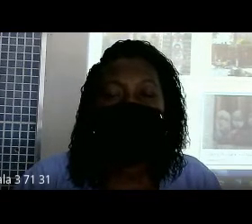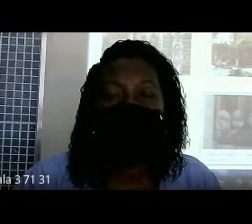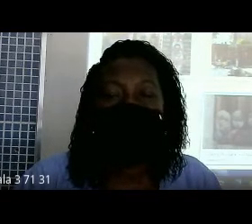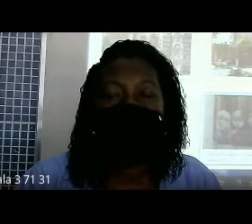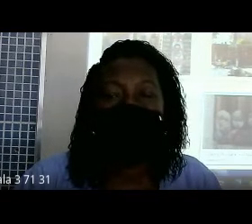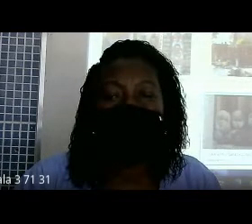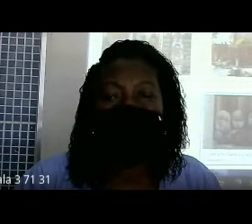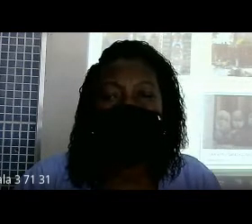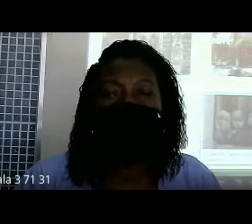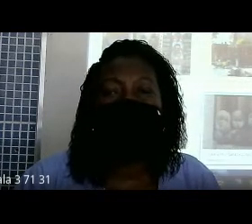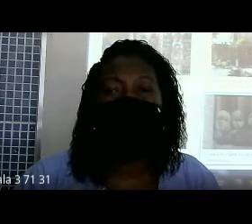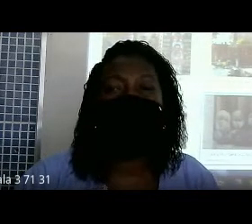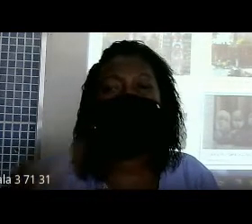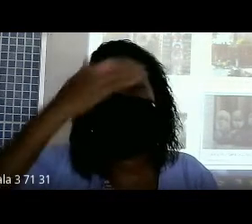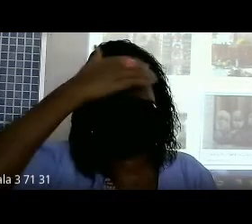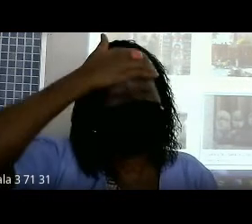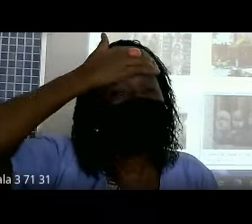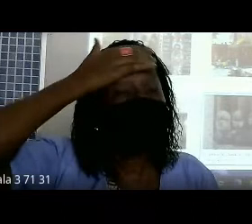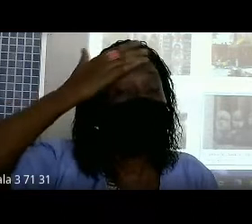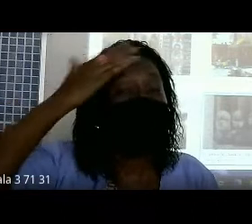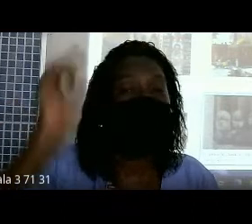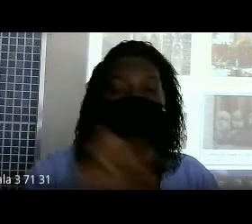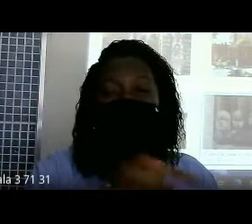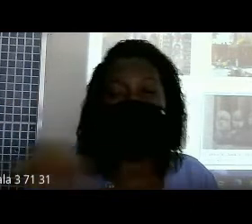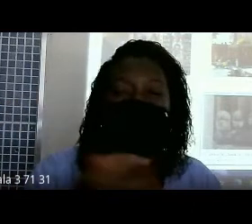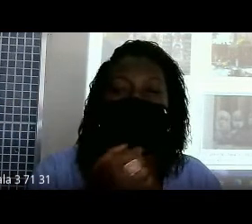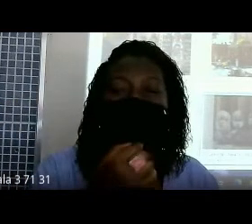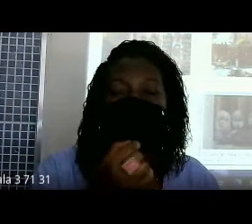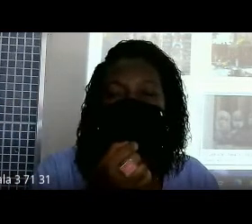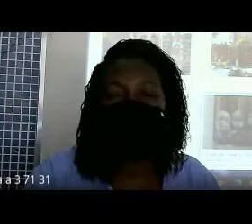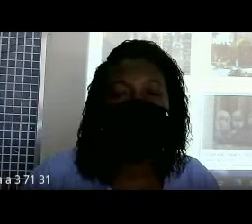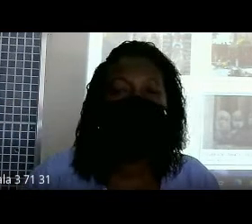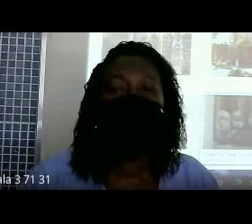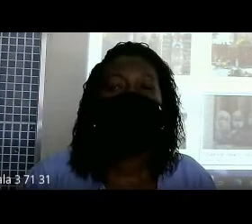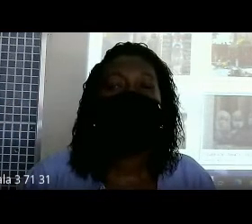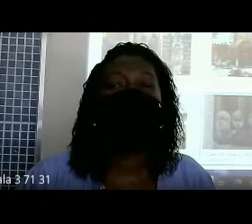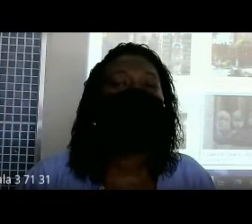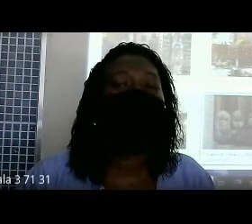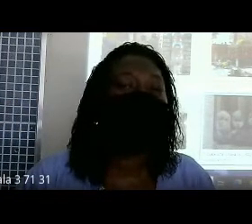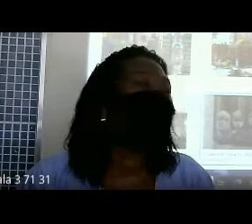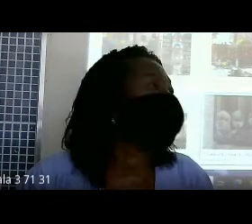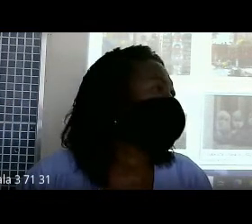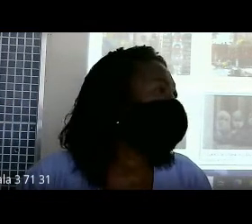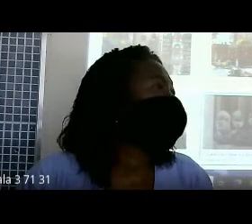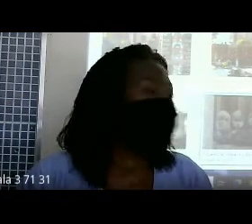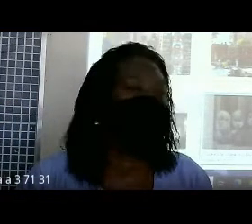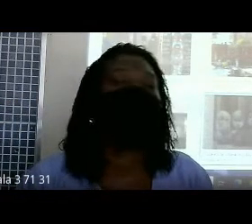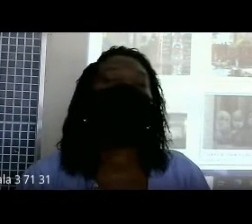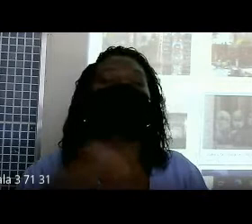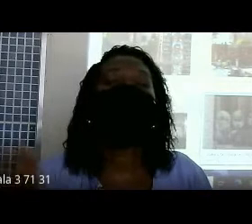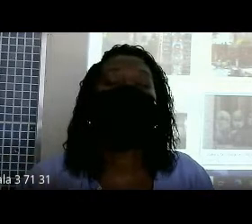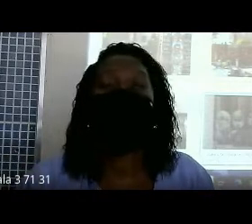artista, Eduardo Cobra, ele fez esse painel aí em homenagem às vítimas,